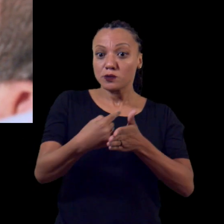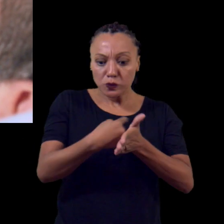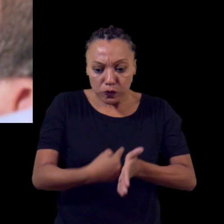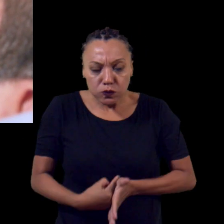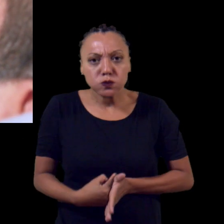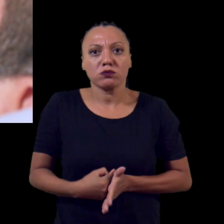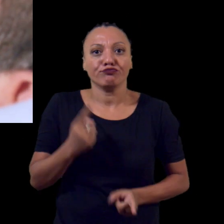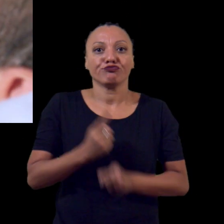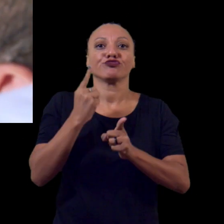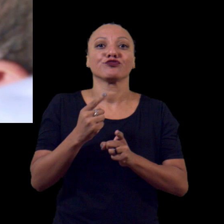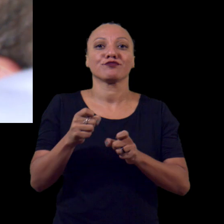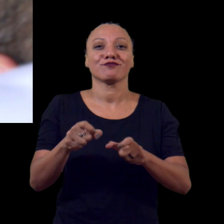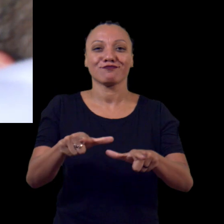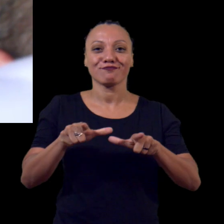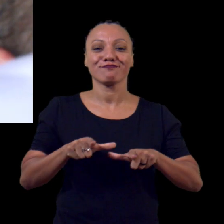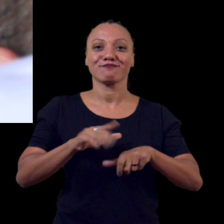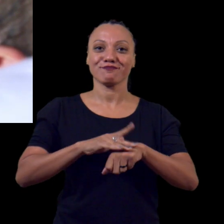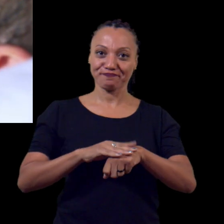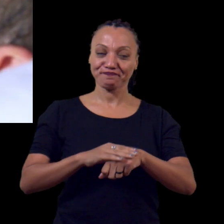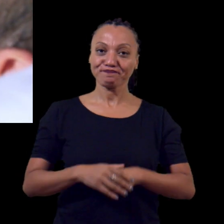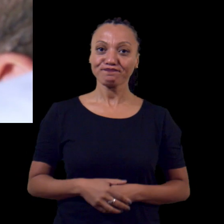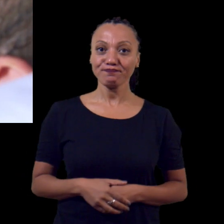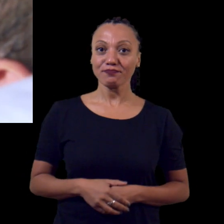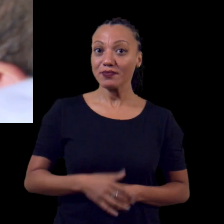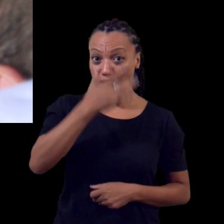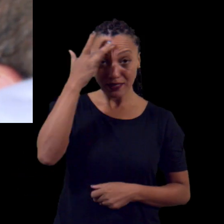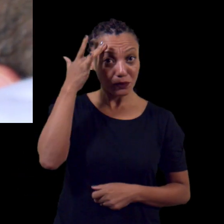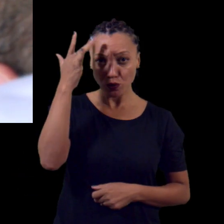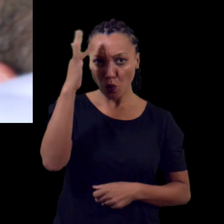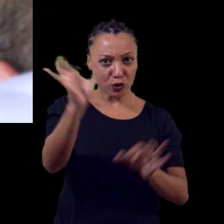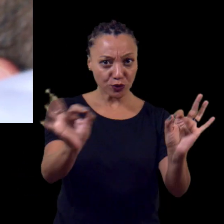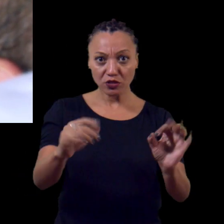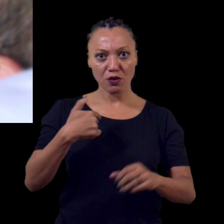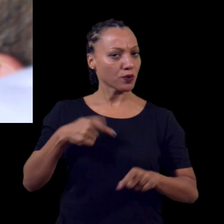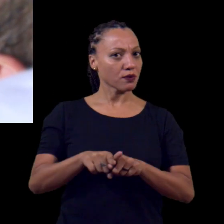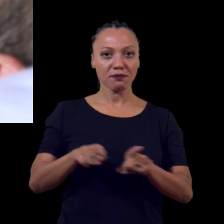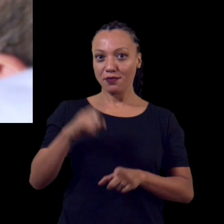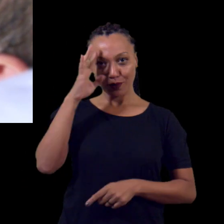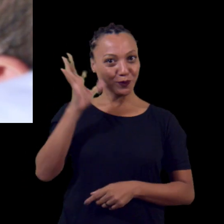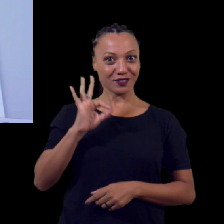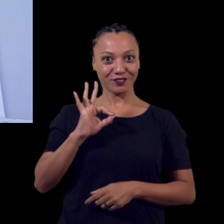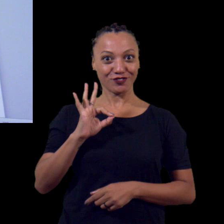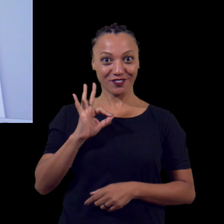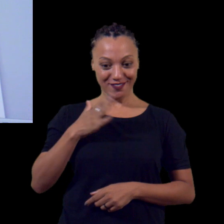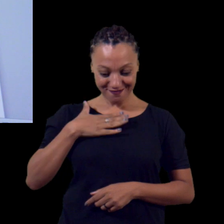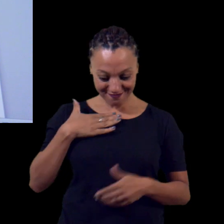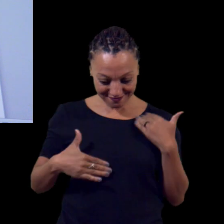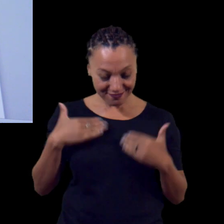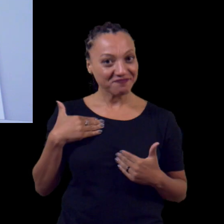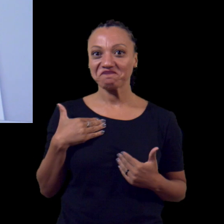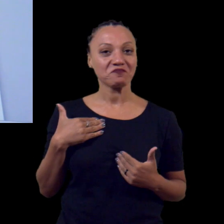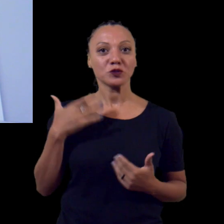entre os primeiros sintomas e o diagnóstico. Assim como eu, as pessoas não entendiam o que estava acontecendo comigo. Não